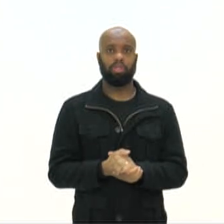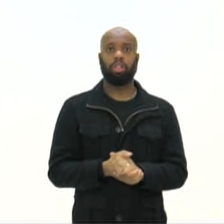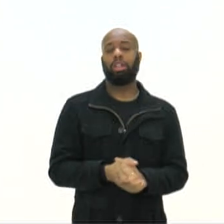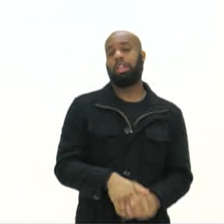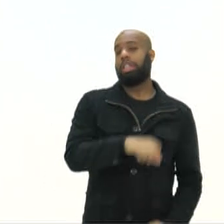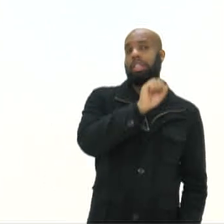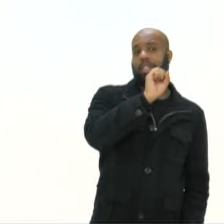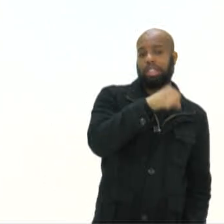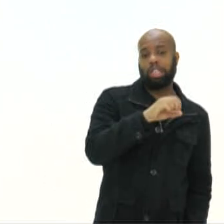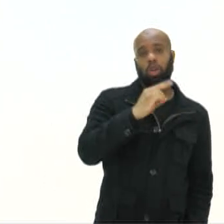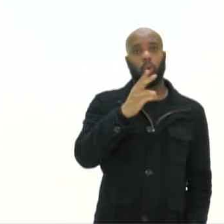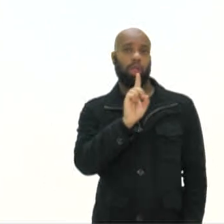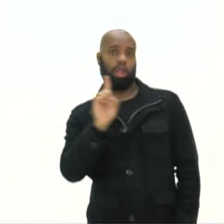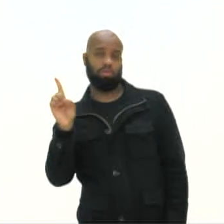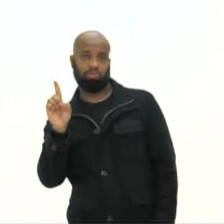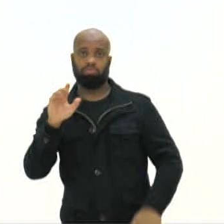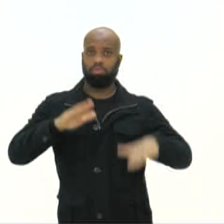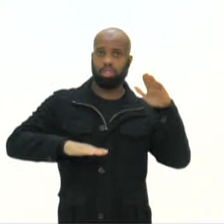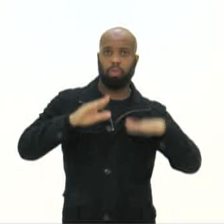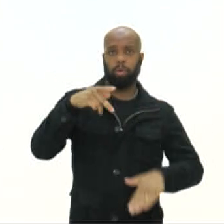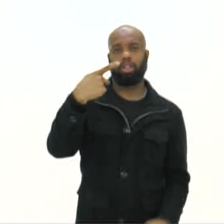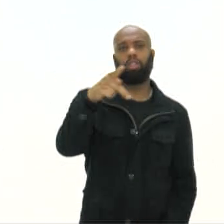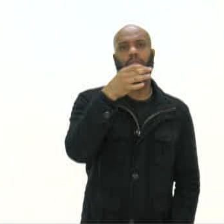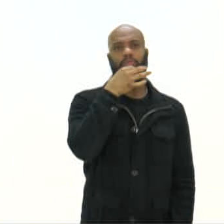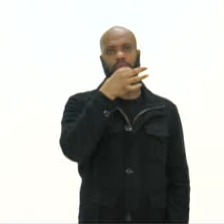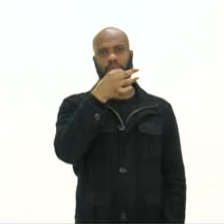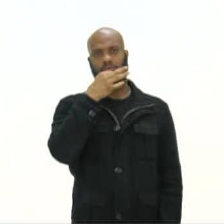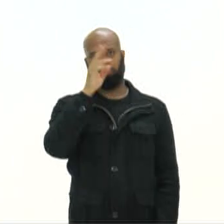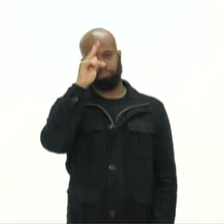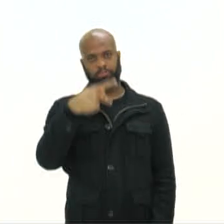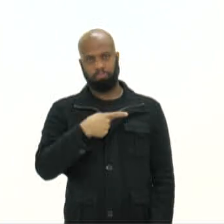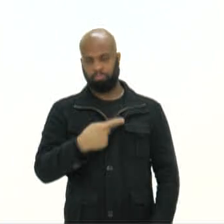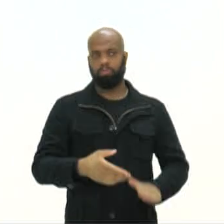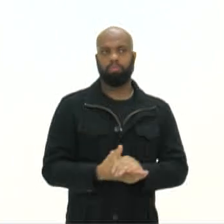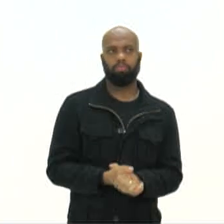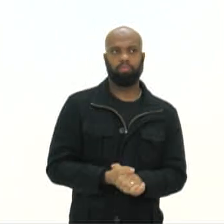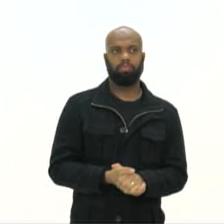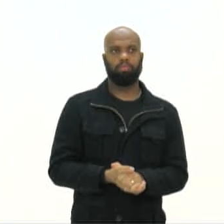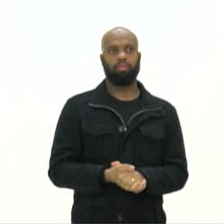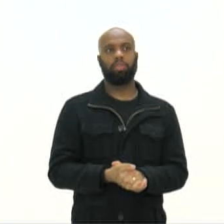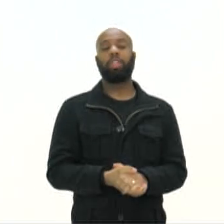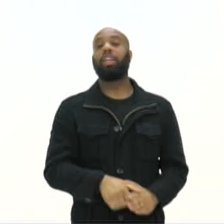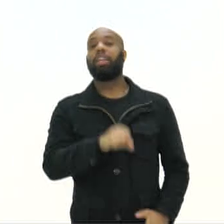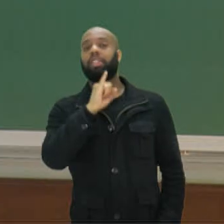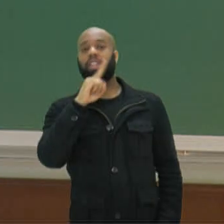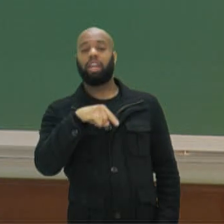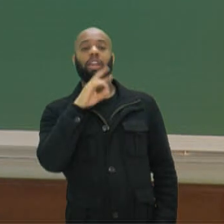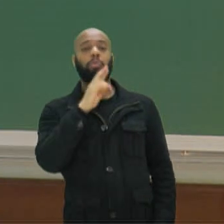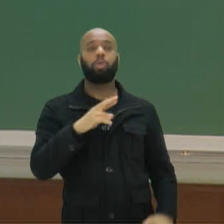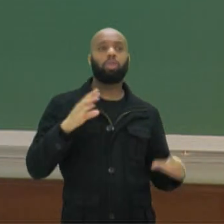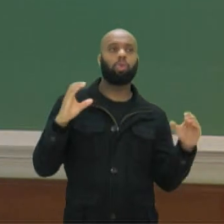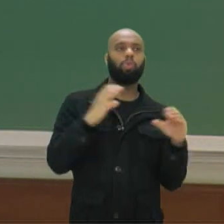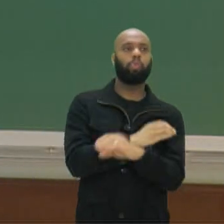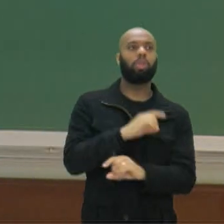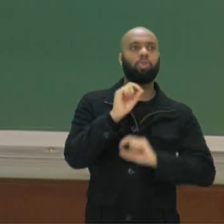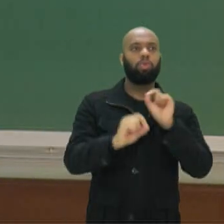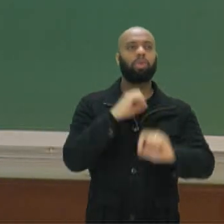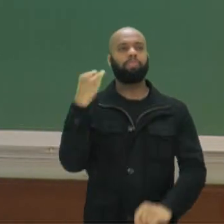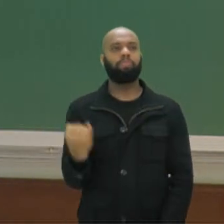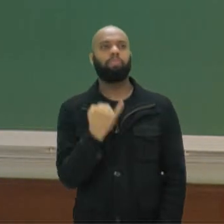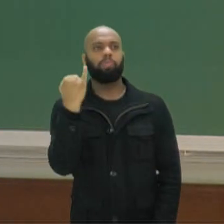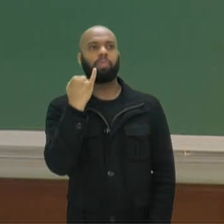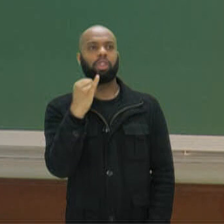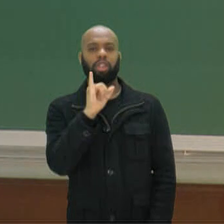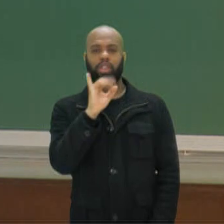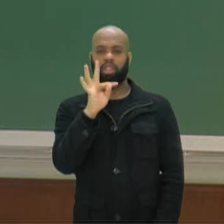it is or no, it isn't. Ia depender da tua resposta, da tua opinião. Daí, se fosse uma resposta completa, pessoal, vale lembrar aqui, né?